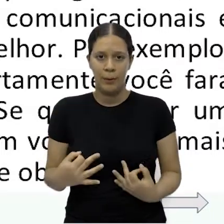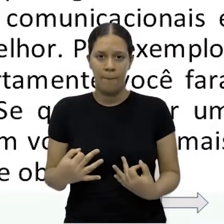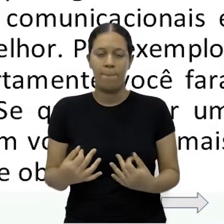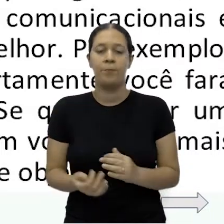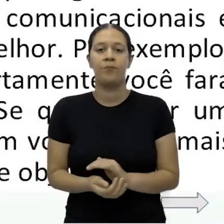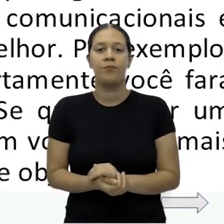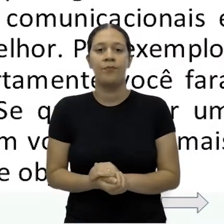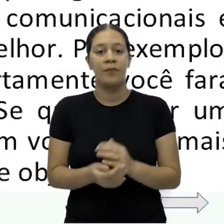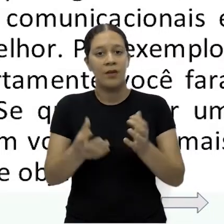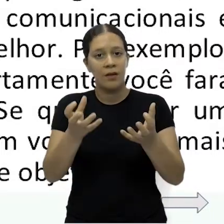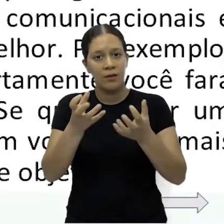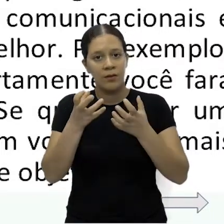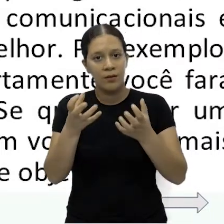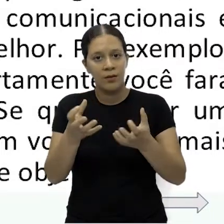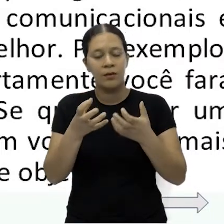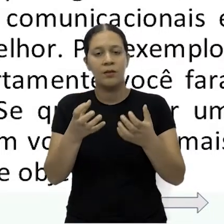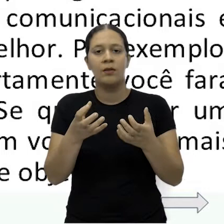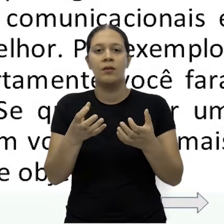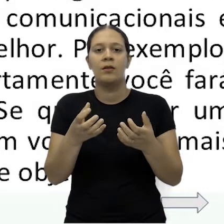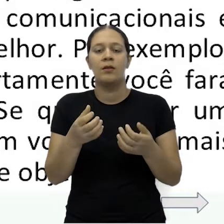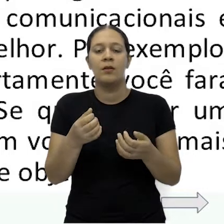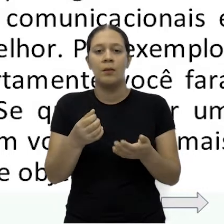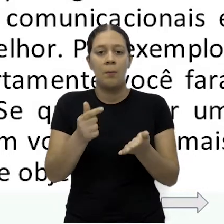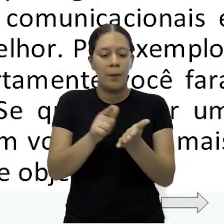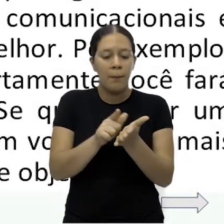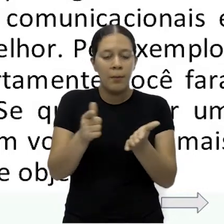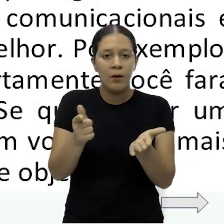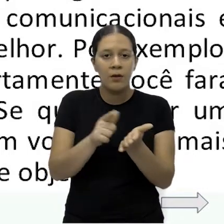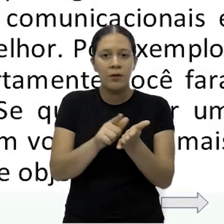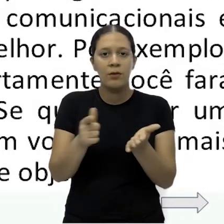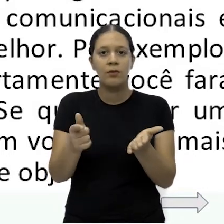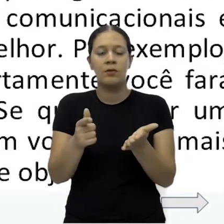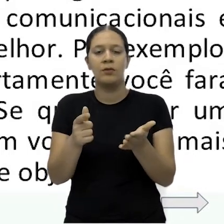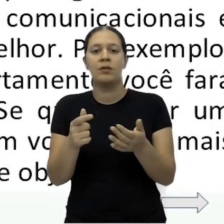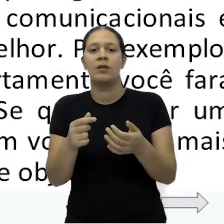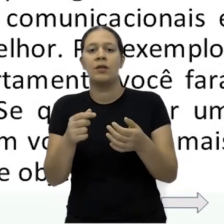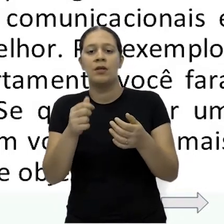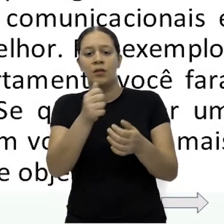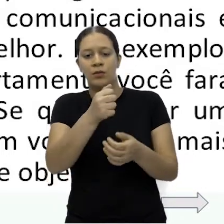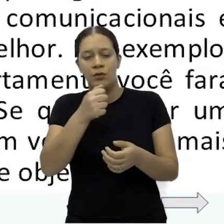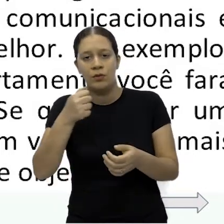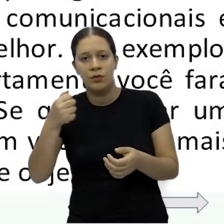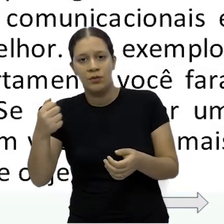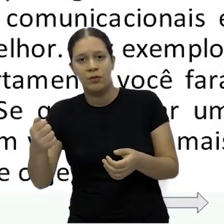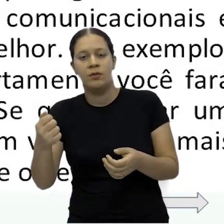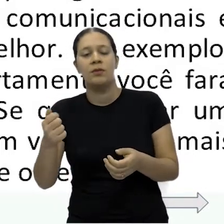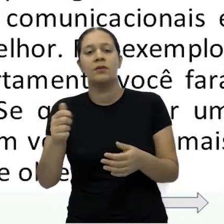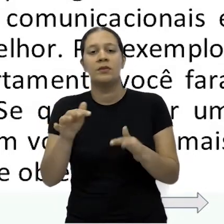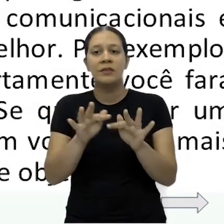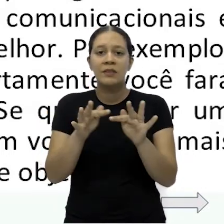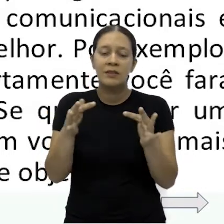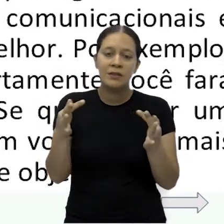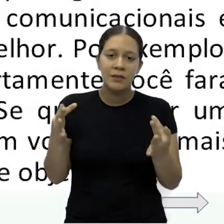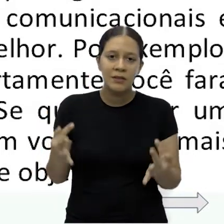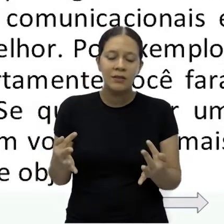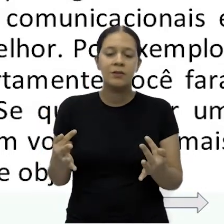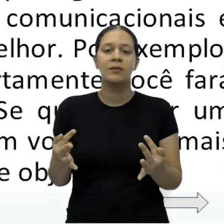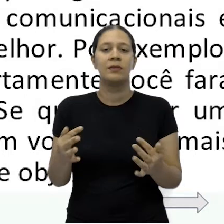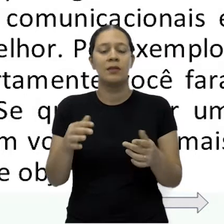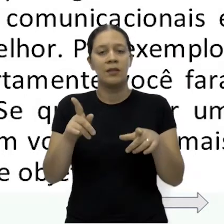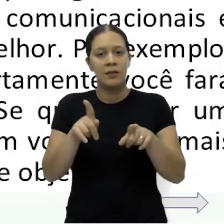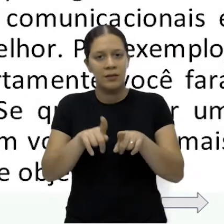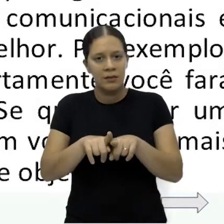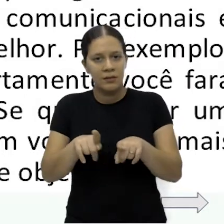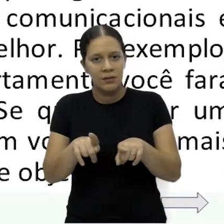ocasião. Se quer deixar um bilhete na porta da geladeira, provavelmente utilizará um vocabulário mais simples e a estrutura do